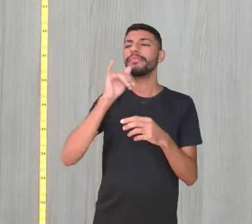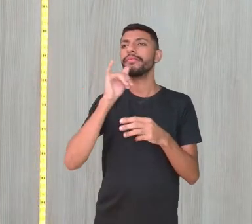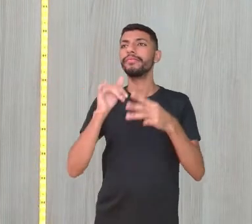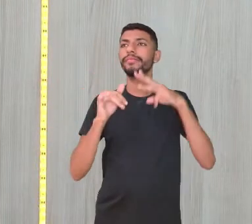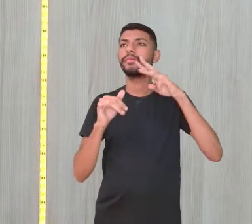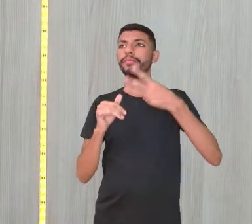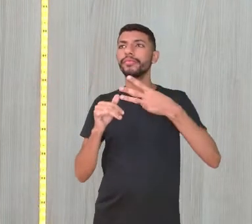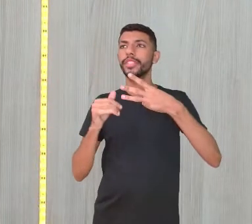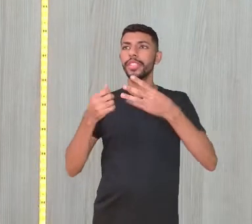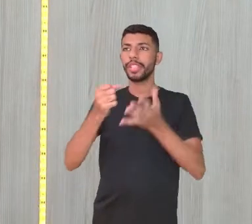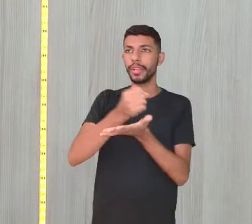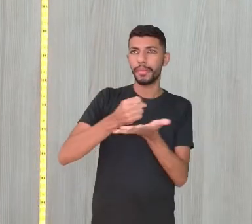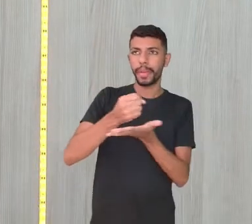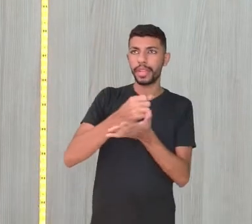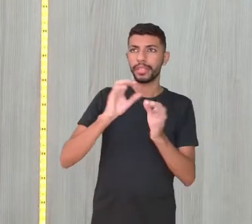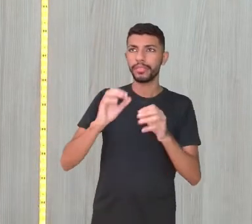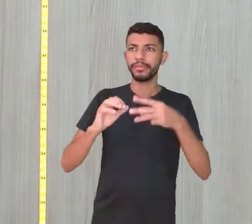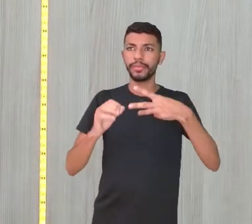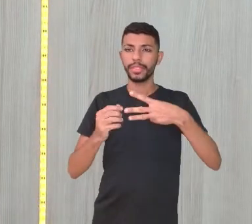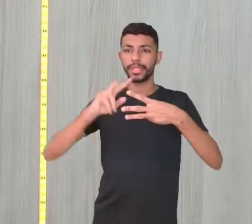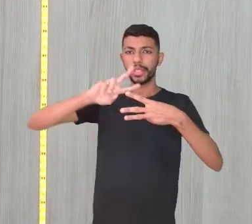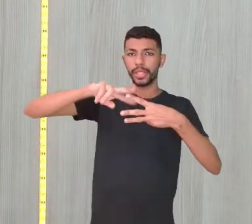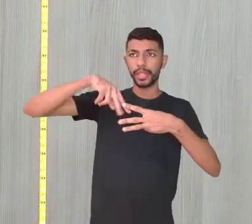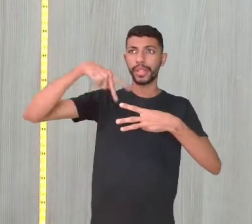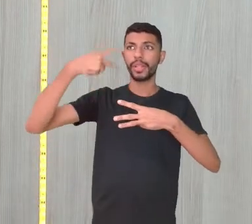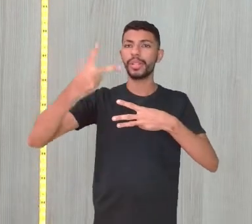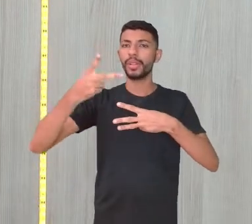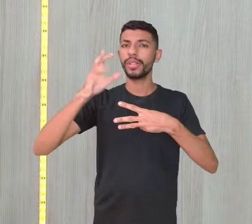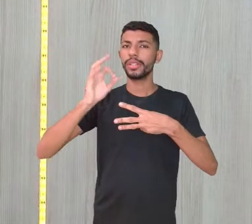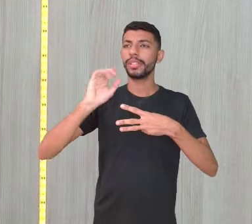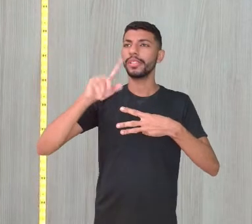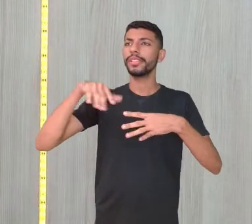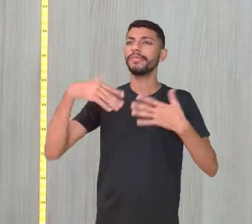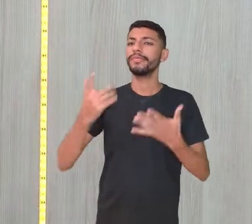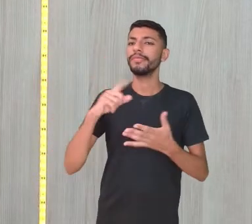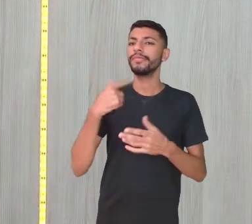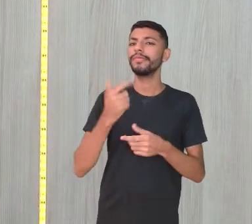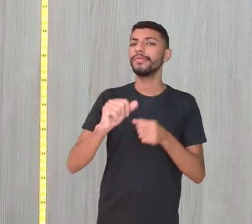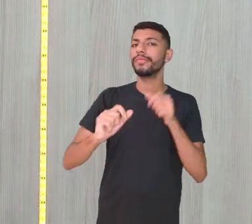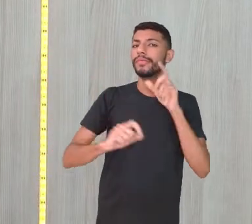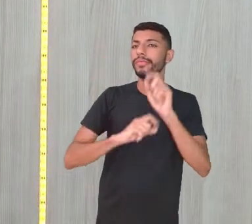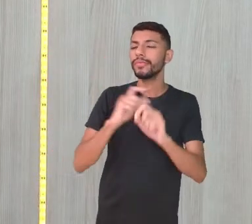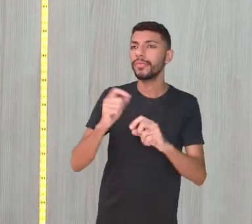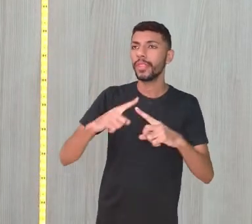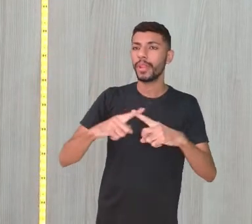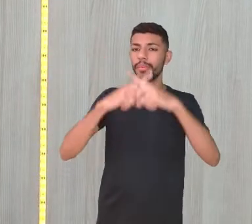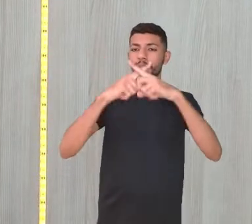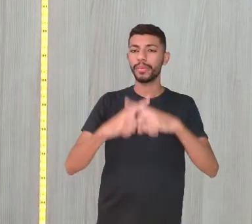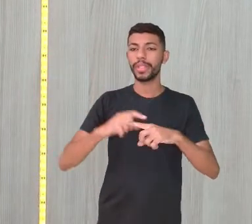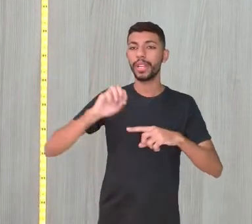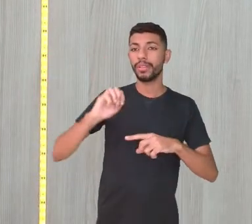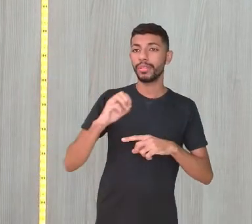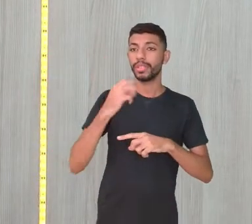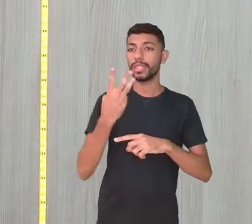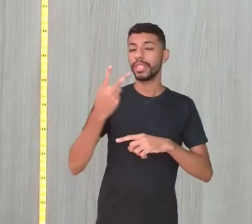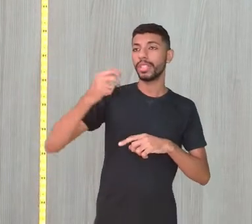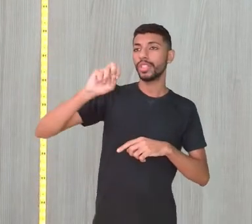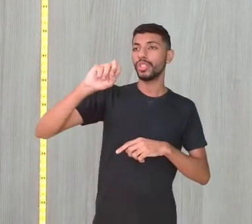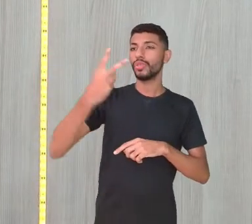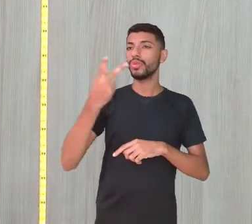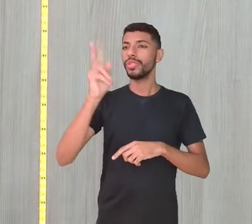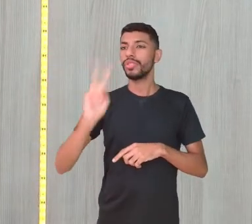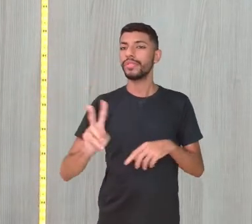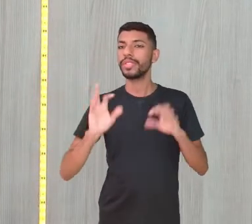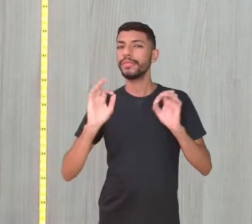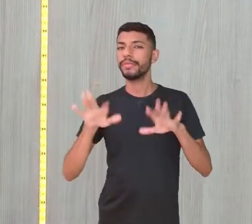3 na base e 2 no expoente, então eu vou multiplicar o 3 duas vezes. 3 vezes